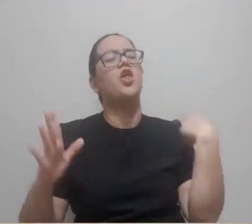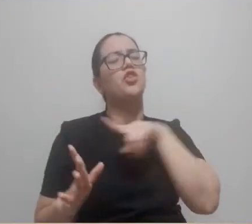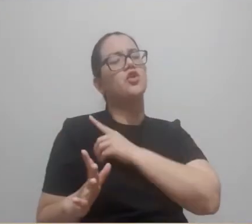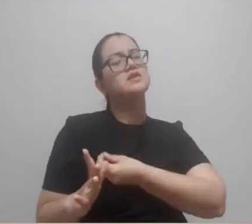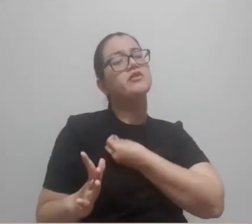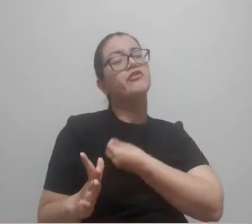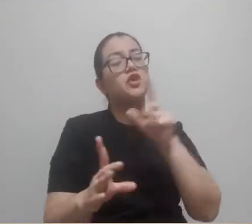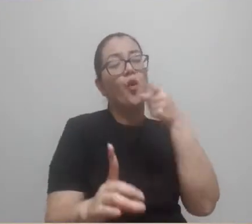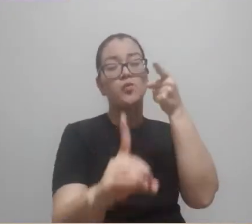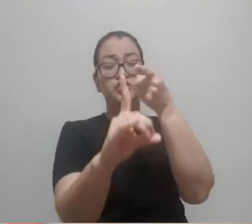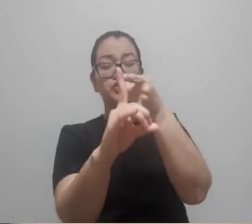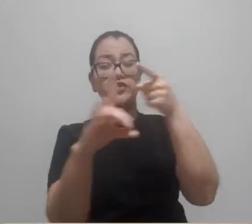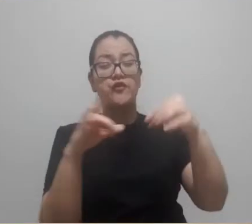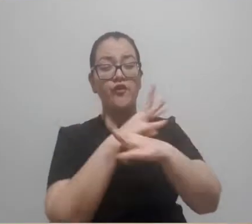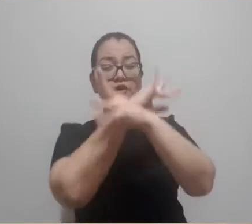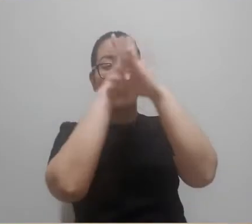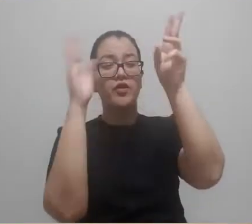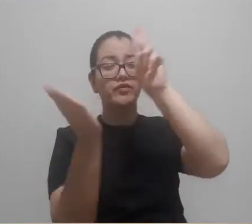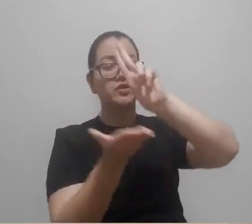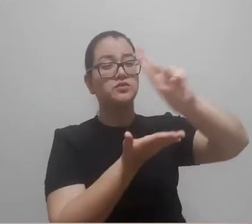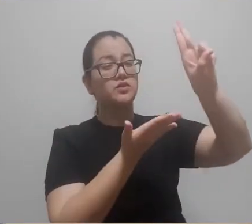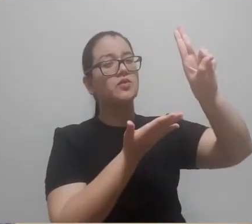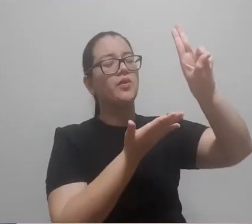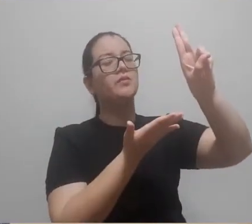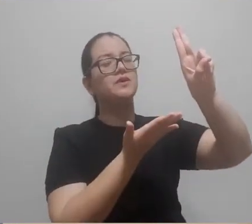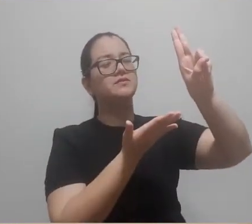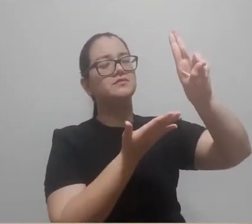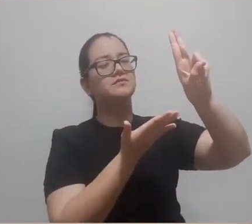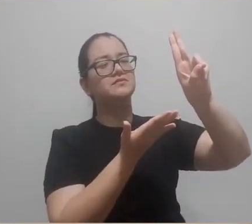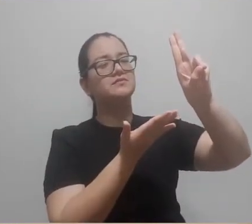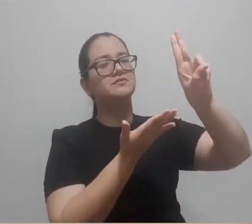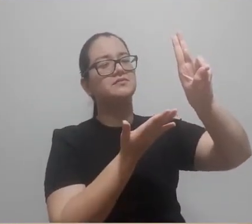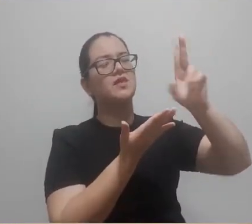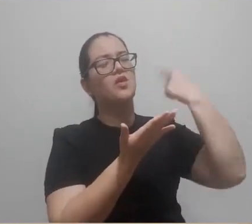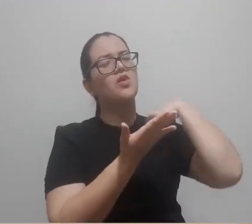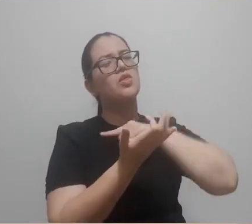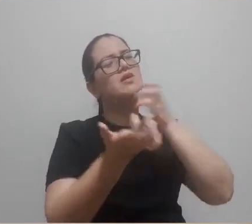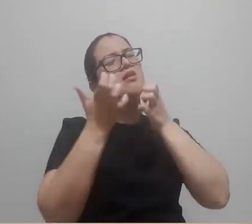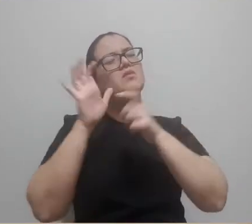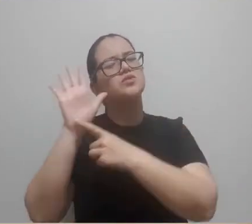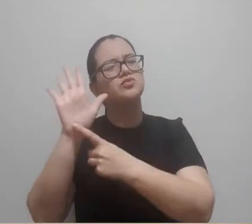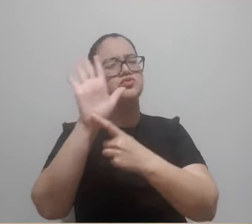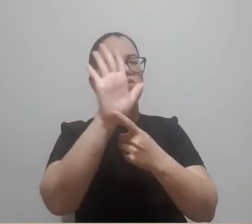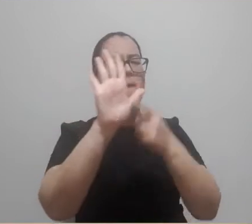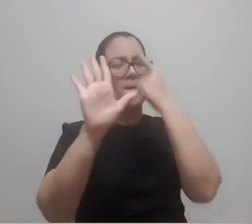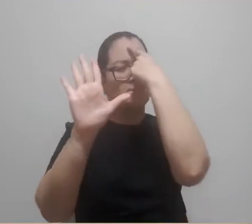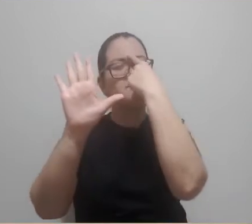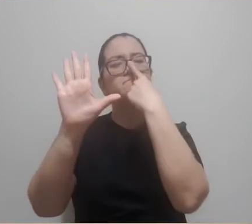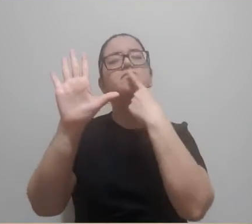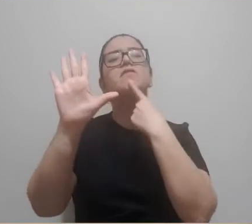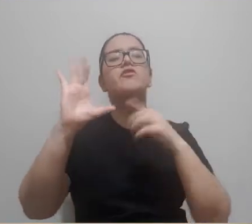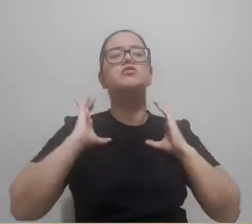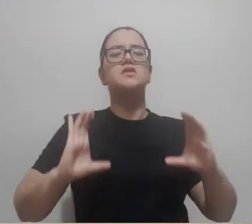e a nossa vida é para glorificar o Teu nome. Que possamos evidenciar esse perfil de um cidadão do Reino dos